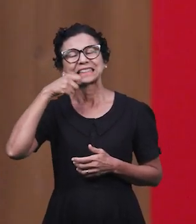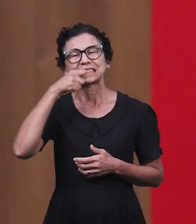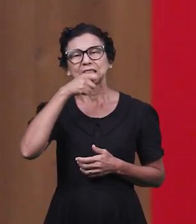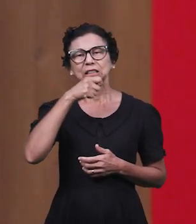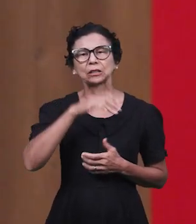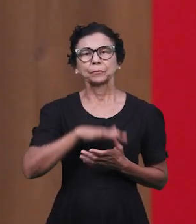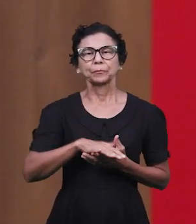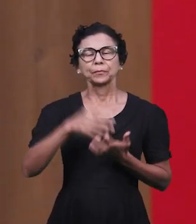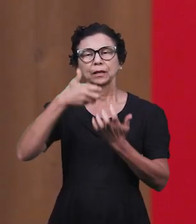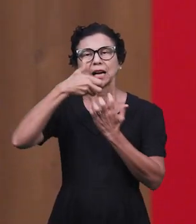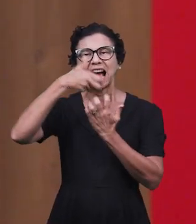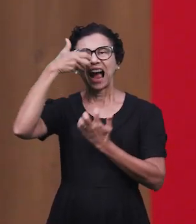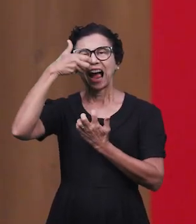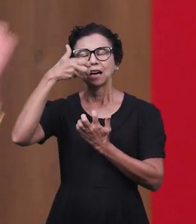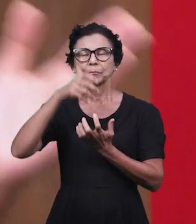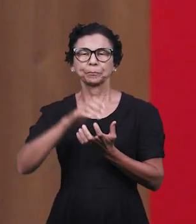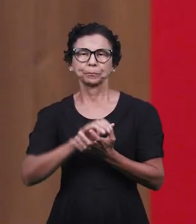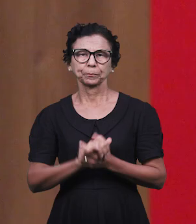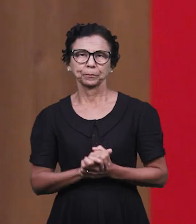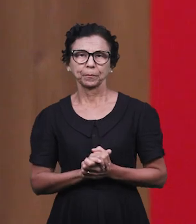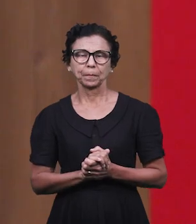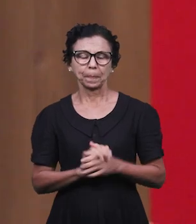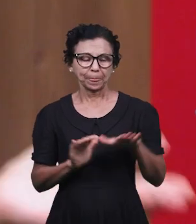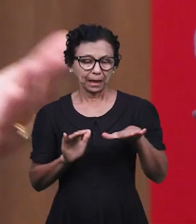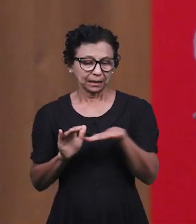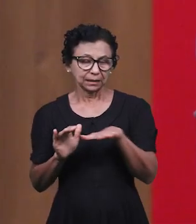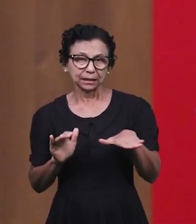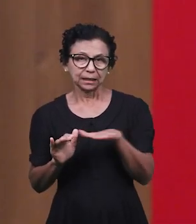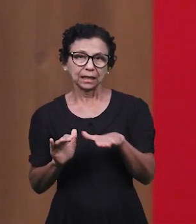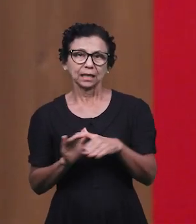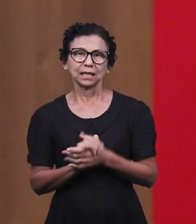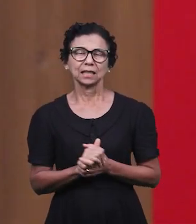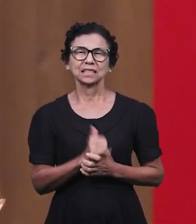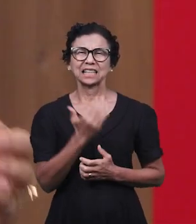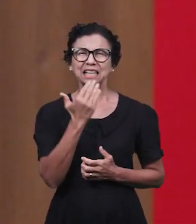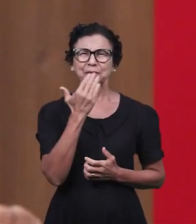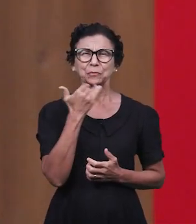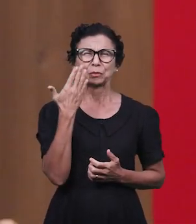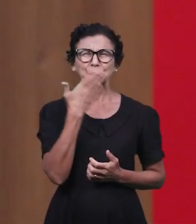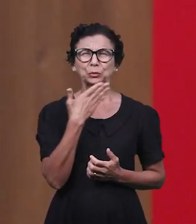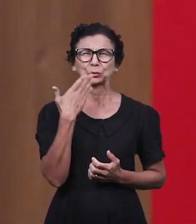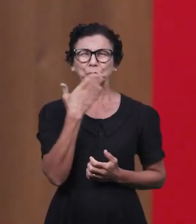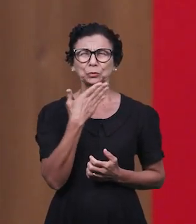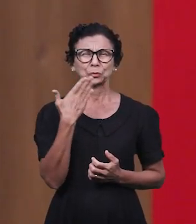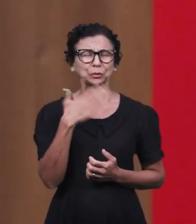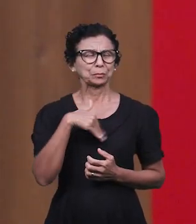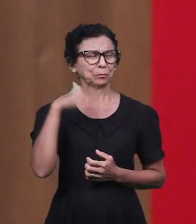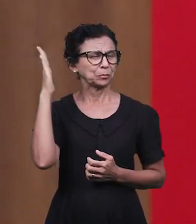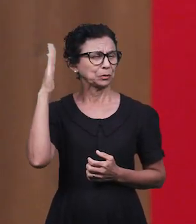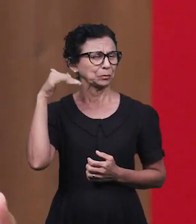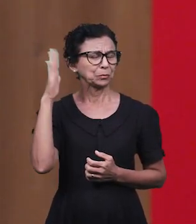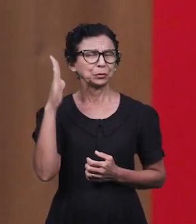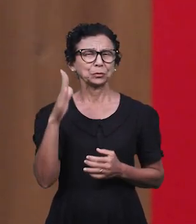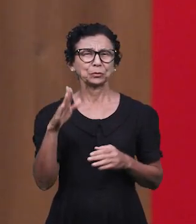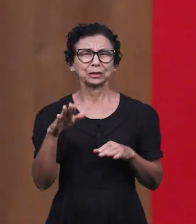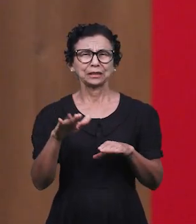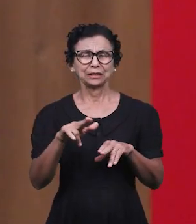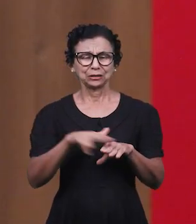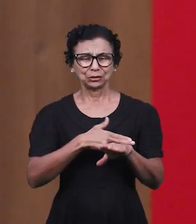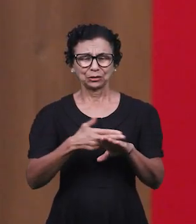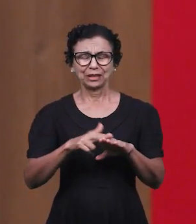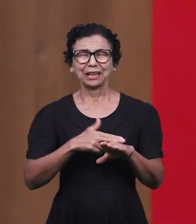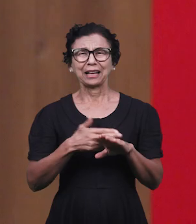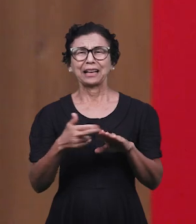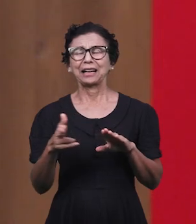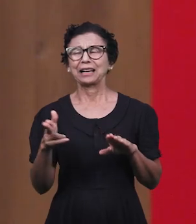se a gente identifica, por exemplo, nas crianças que tem uma má alimentação ali, toma